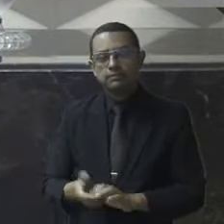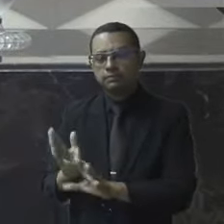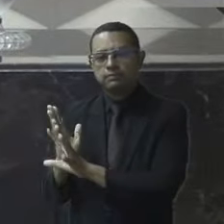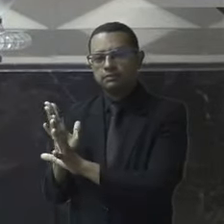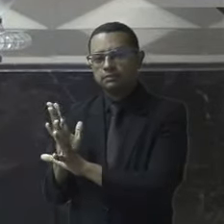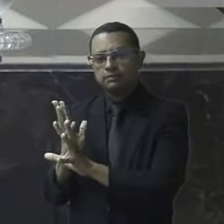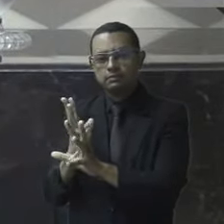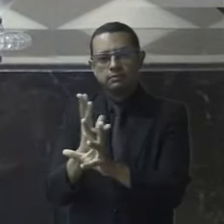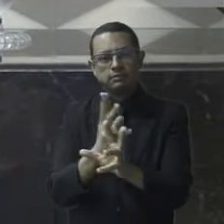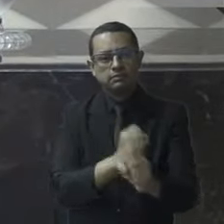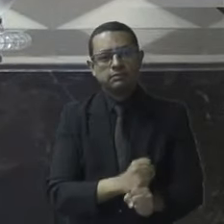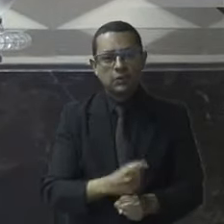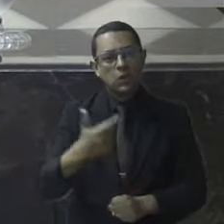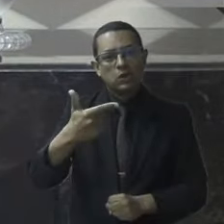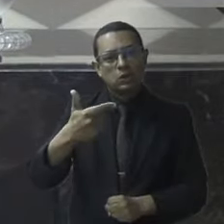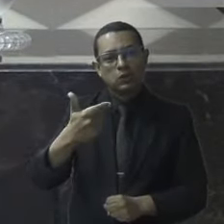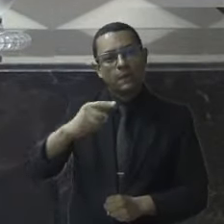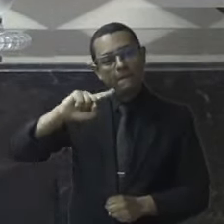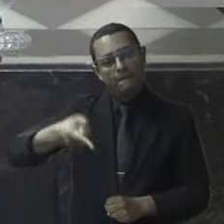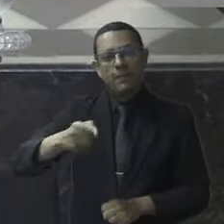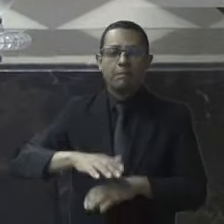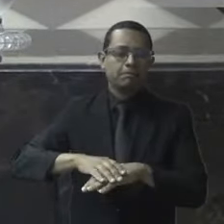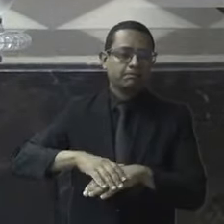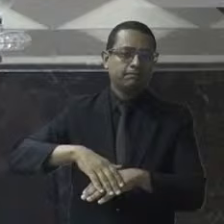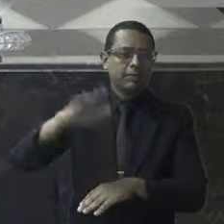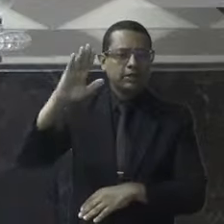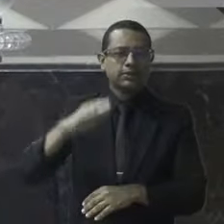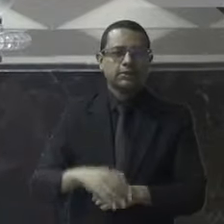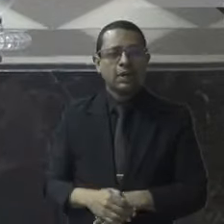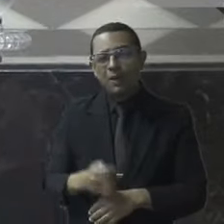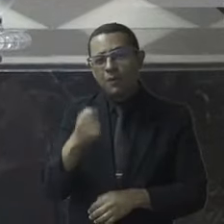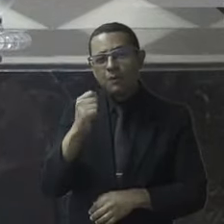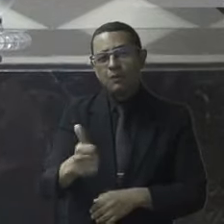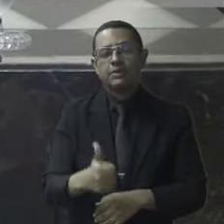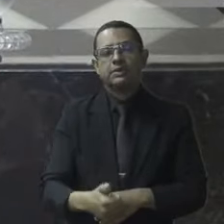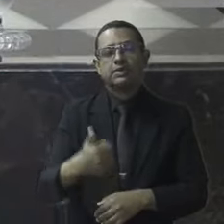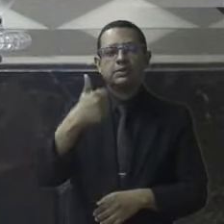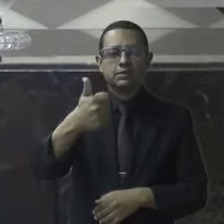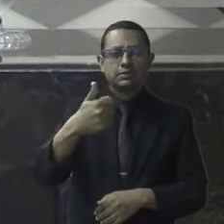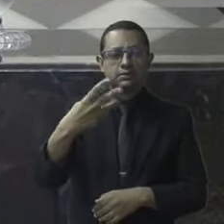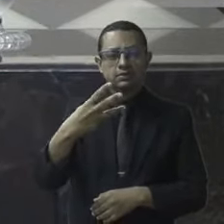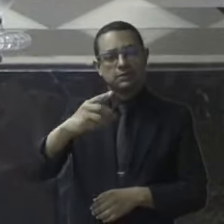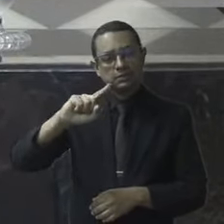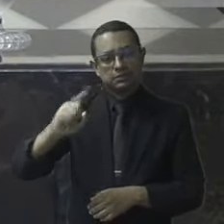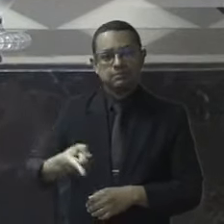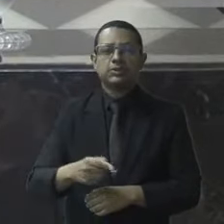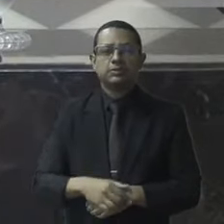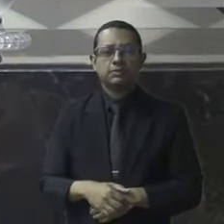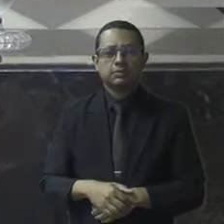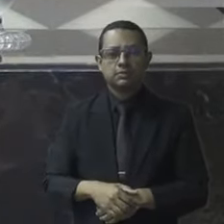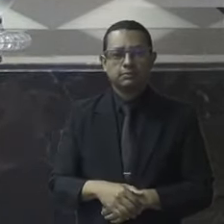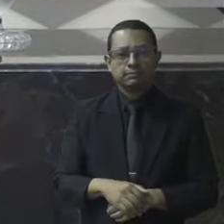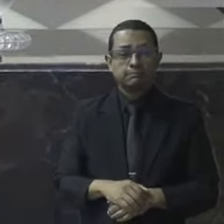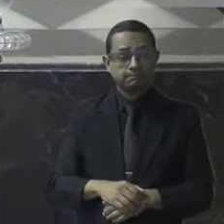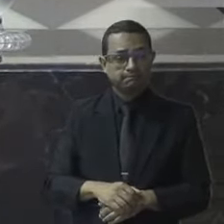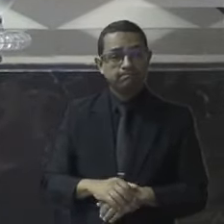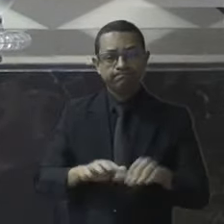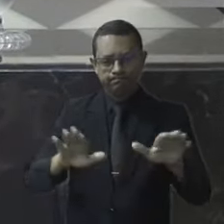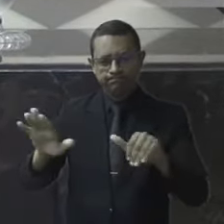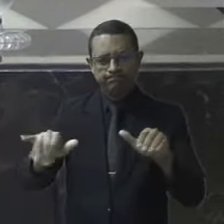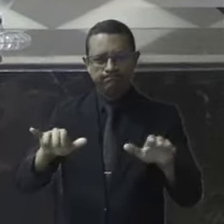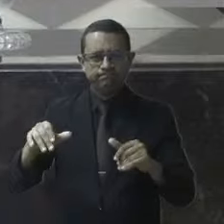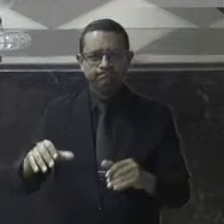Totalizando mais de 12 mil pessoas, quase 13 mil pessoas foram mobilizadas para